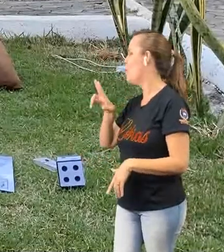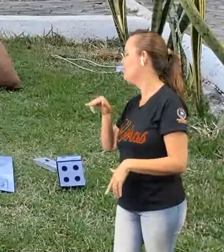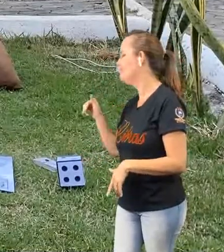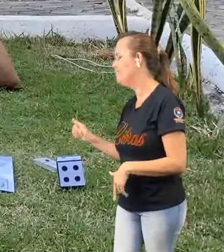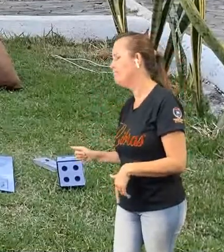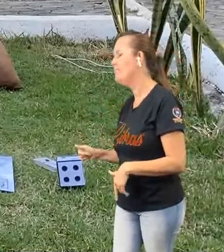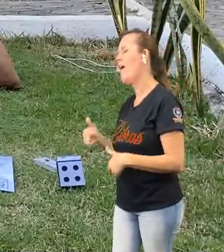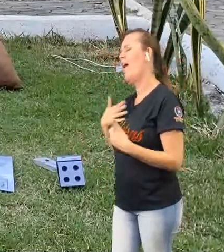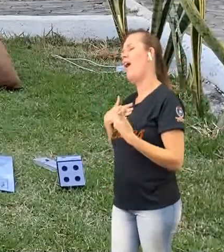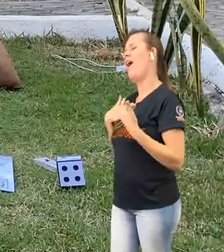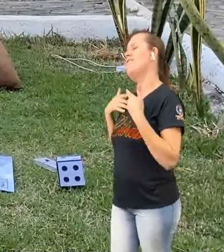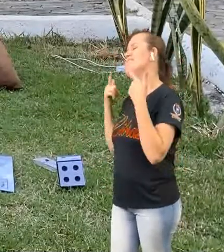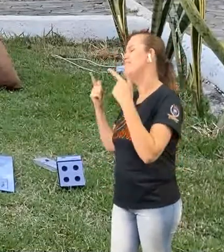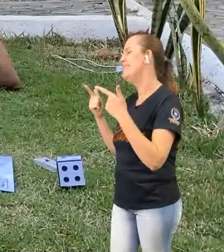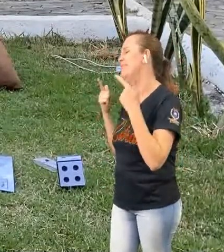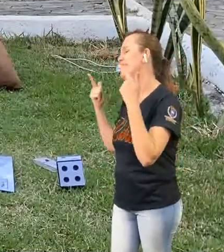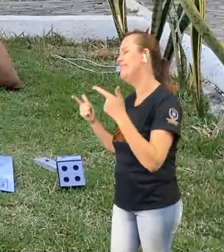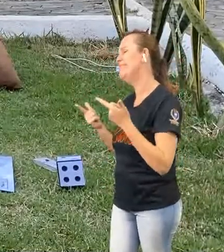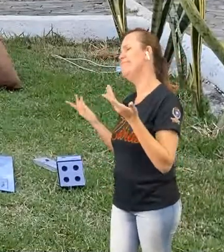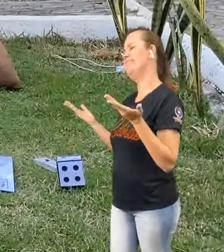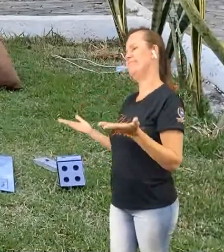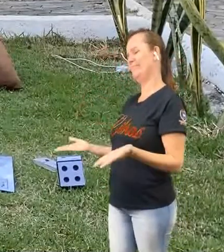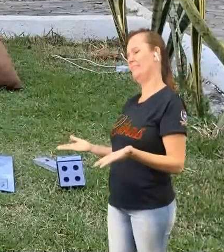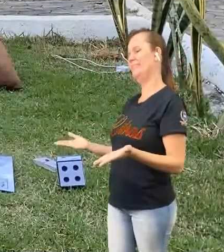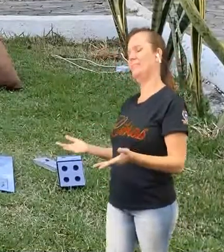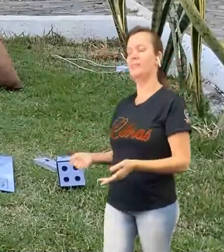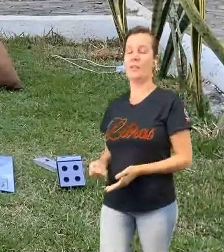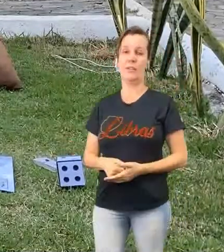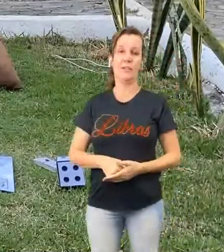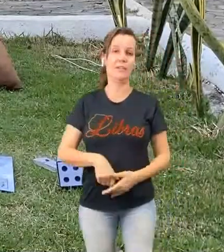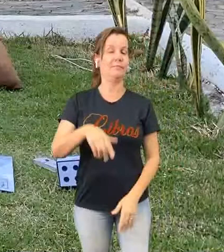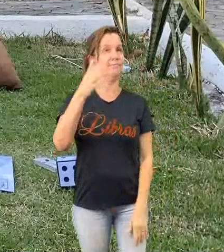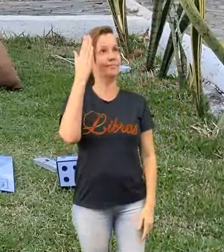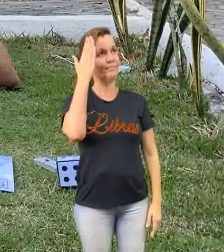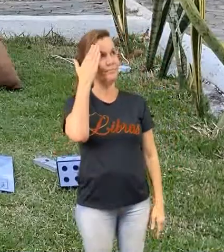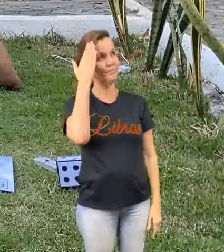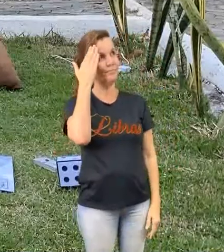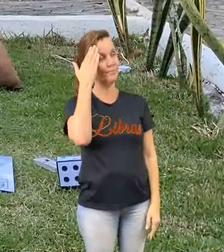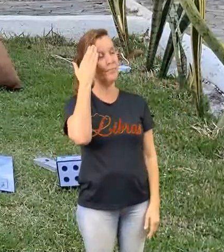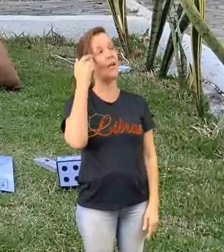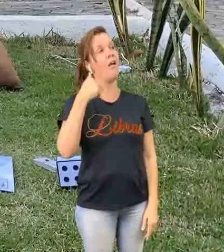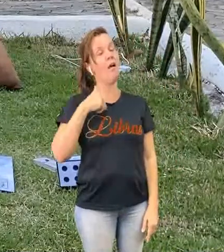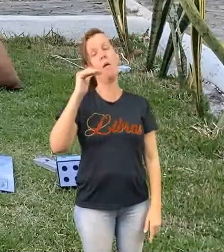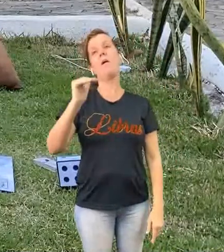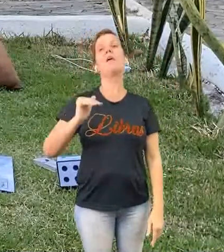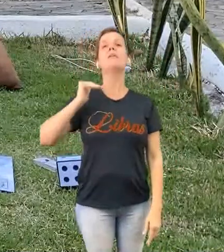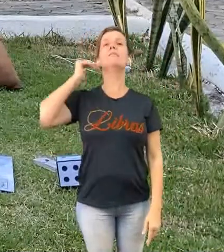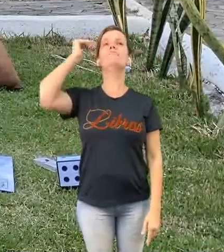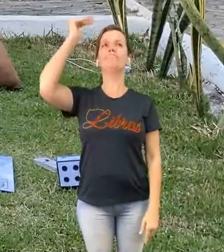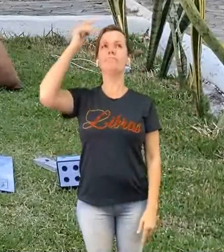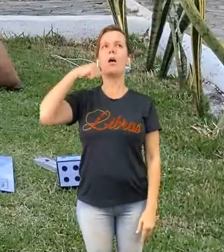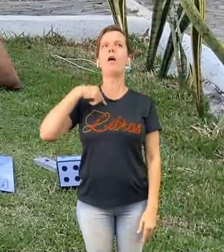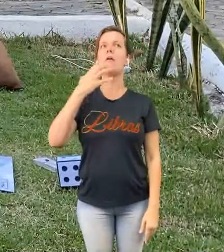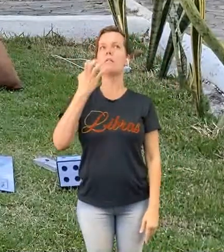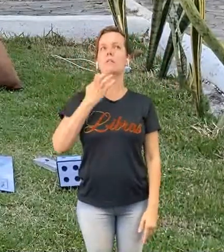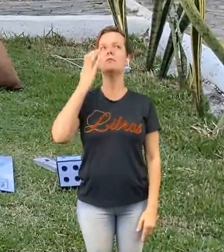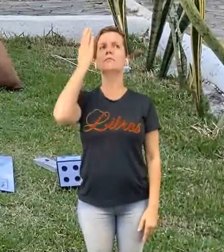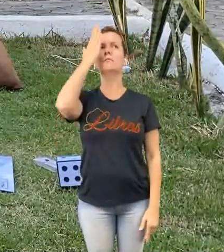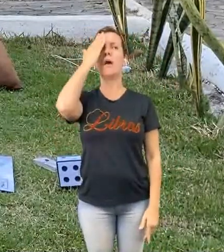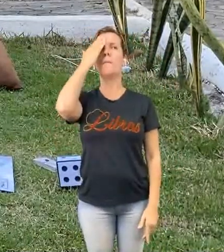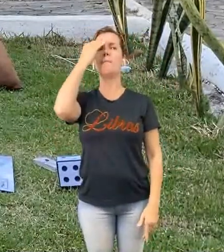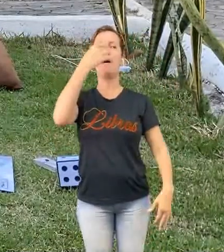se divertia tanto assim. Nossa. Ah, sabe, vovô, quando eu crescer, eu quero saber